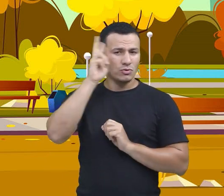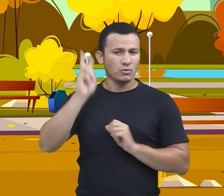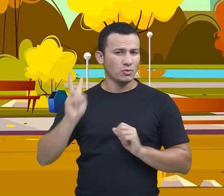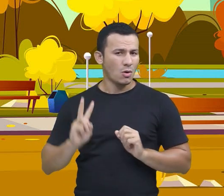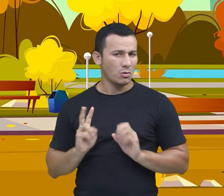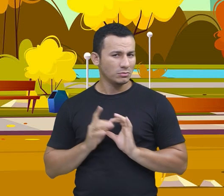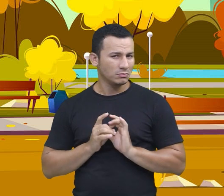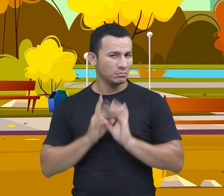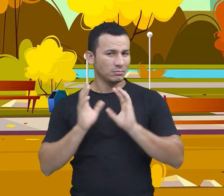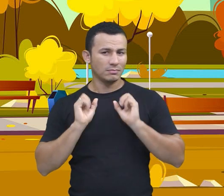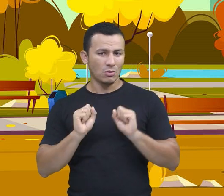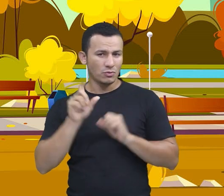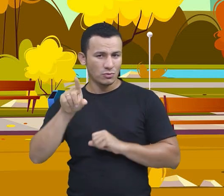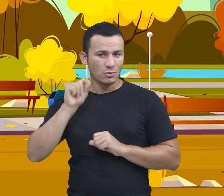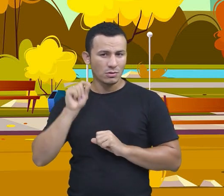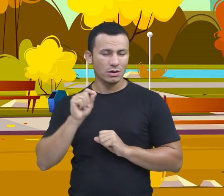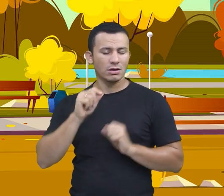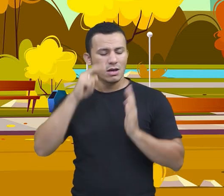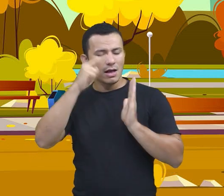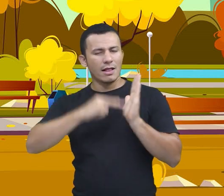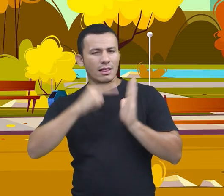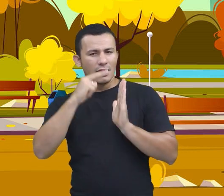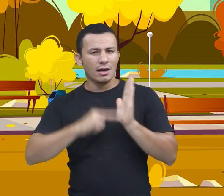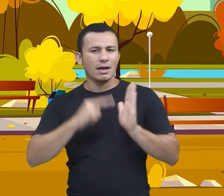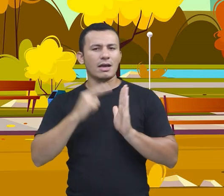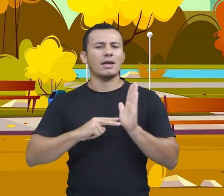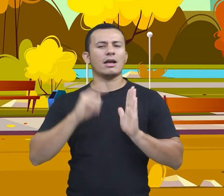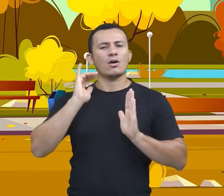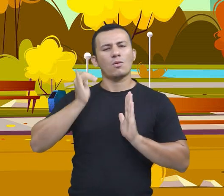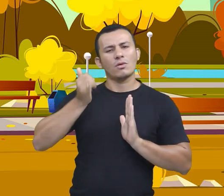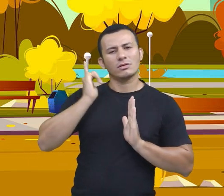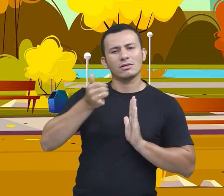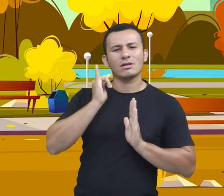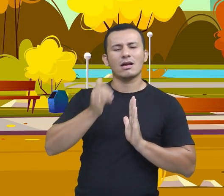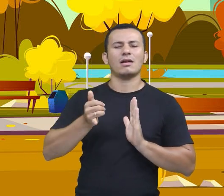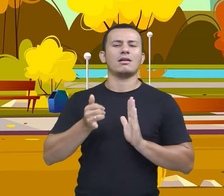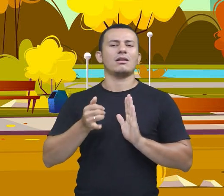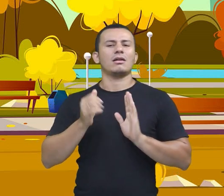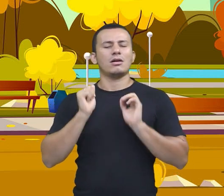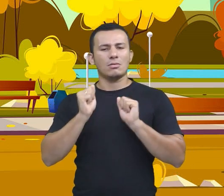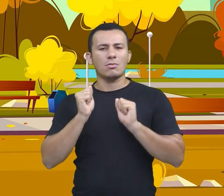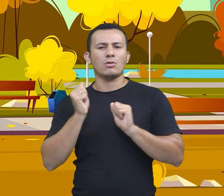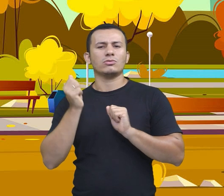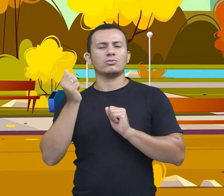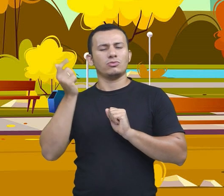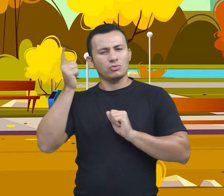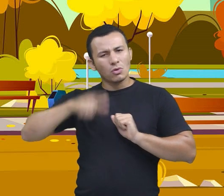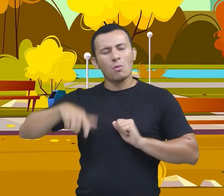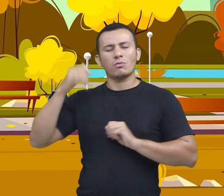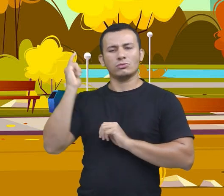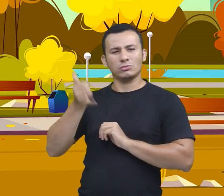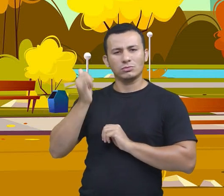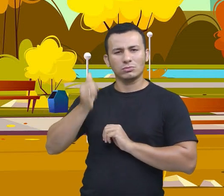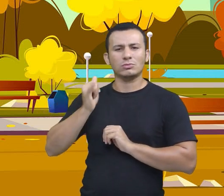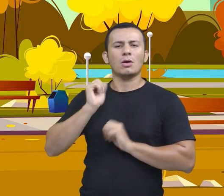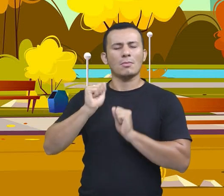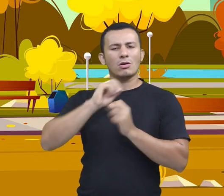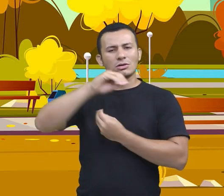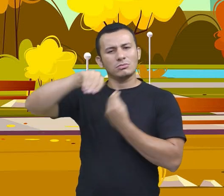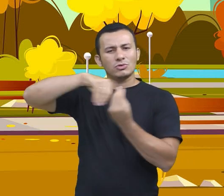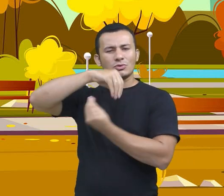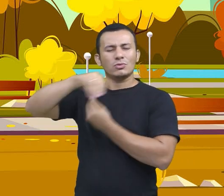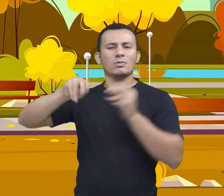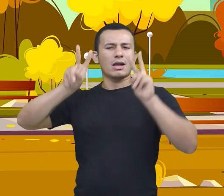quiser. Posso ler, posso contar, posso recontar, posso misturar diversos